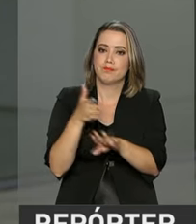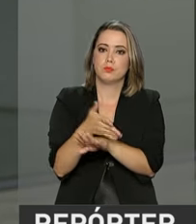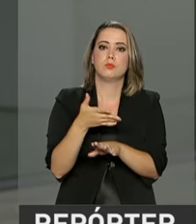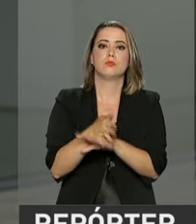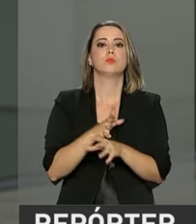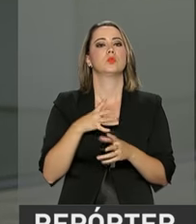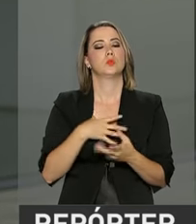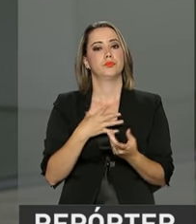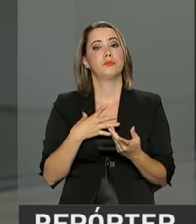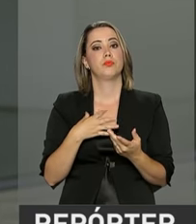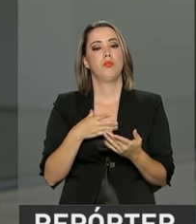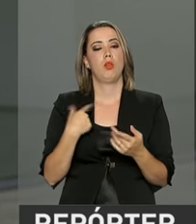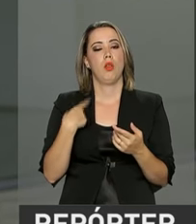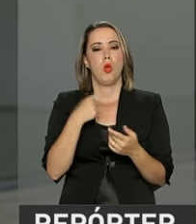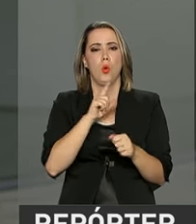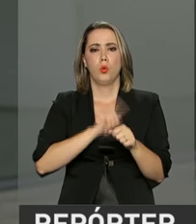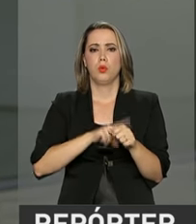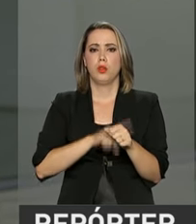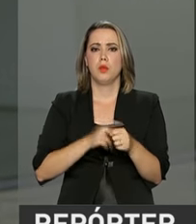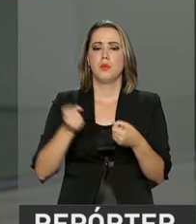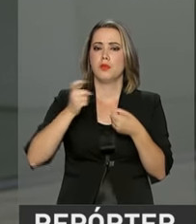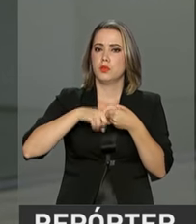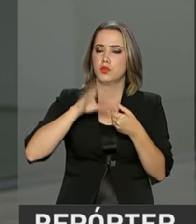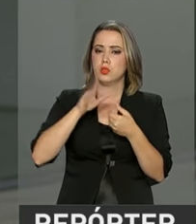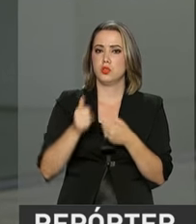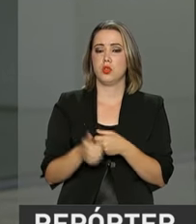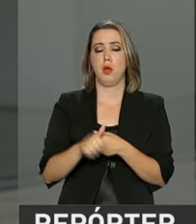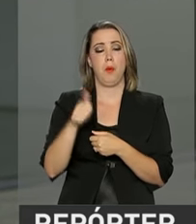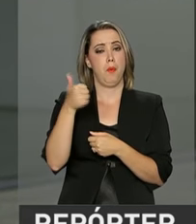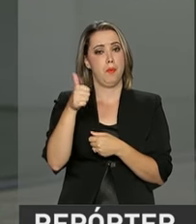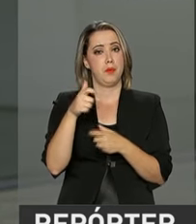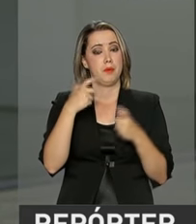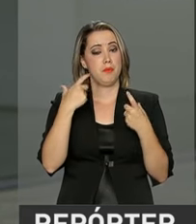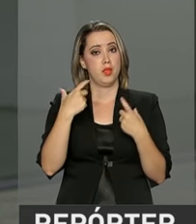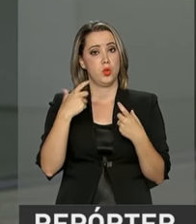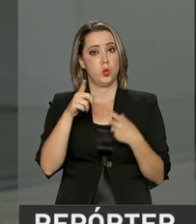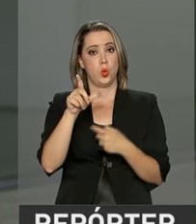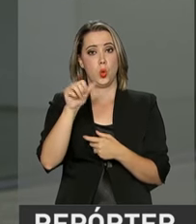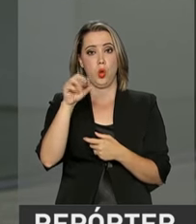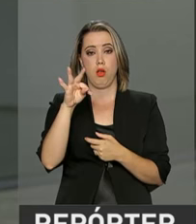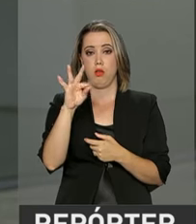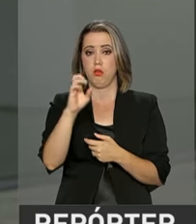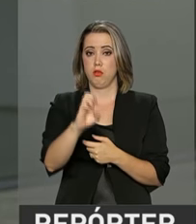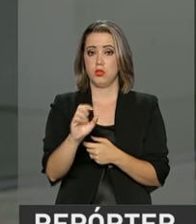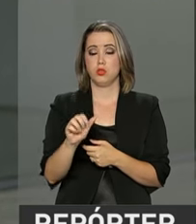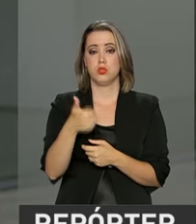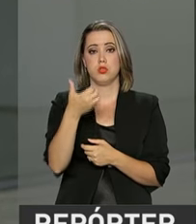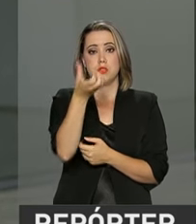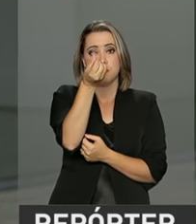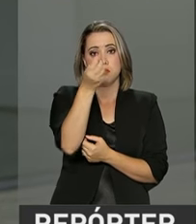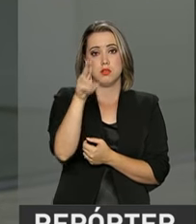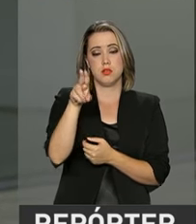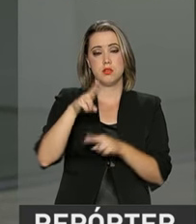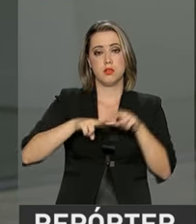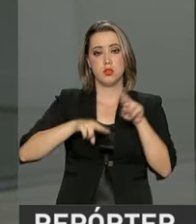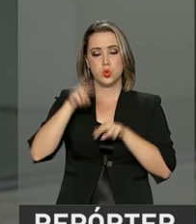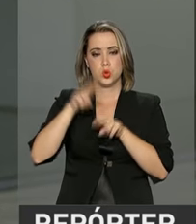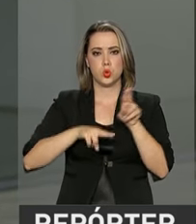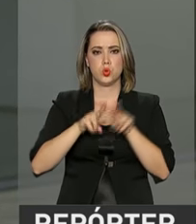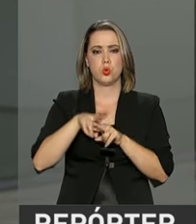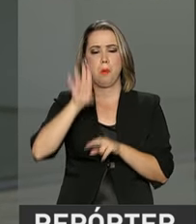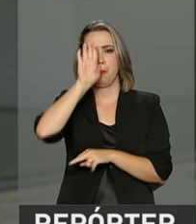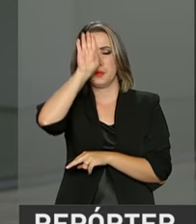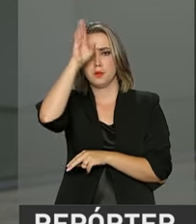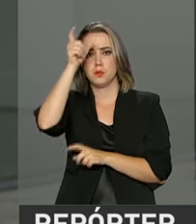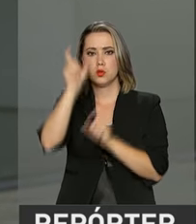restituição já está marcado o primeiro lote vai sair no dia 16 de junho lembrando que têm prioridade para receber a restituição